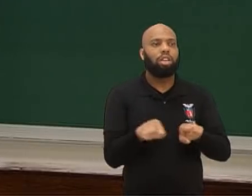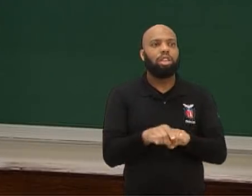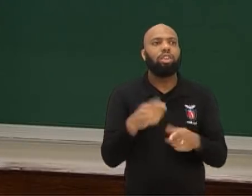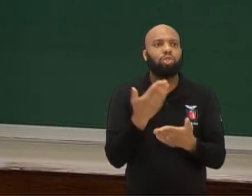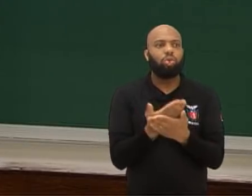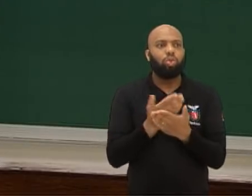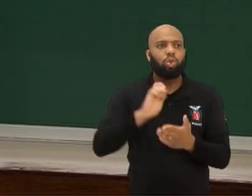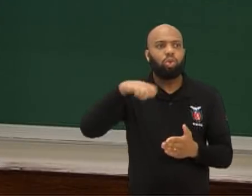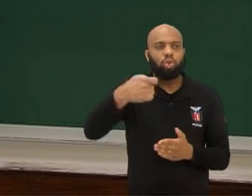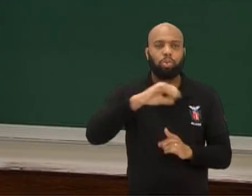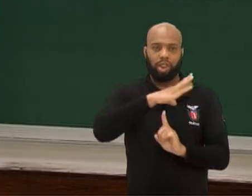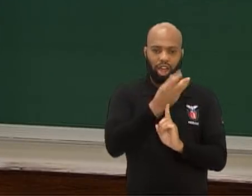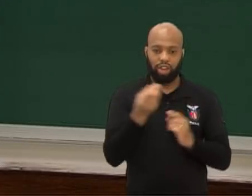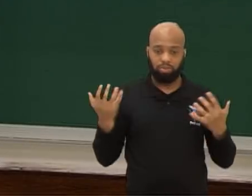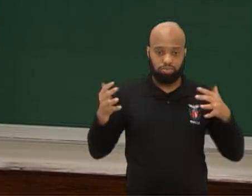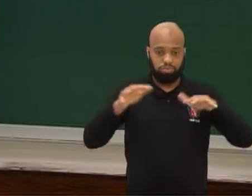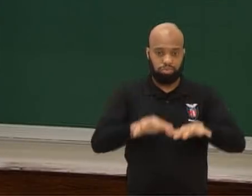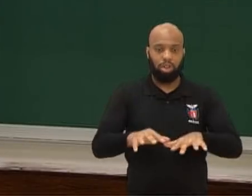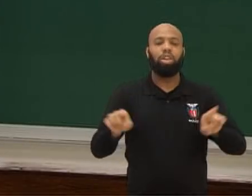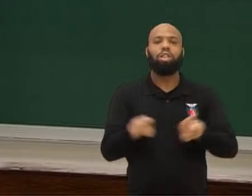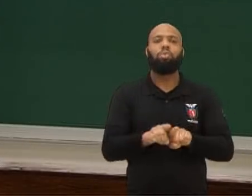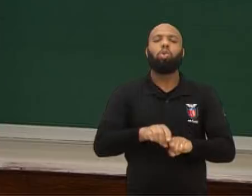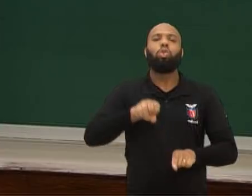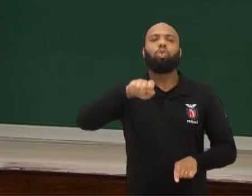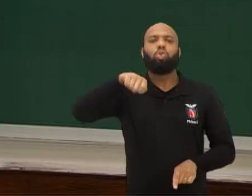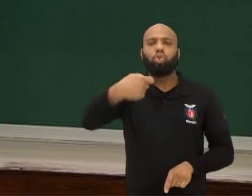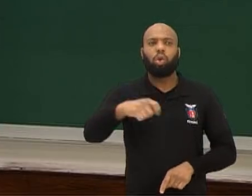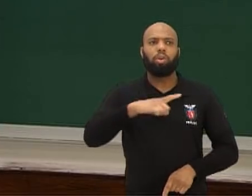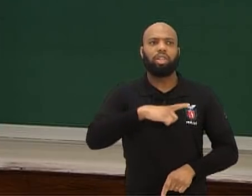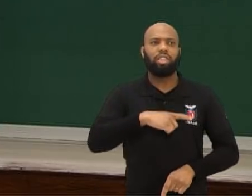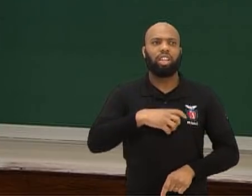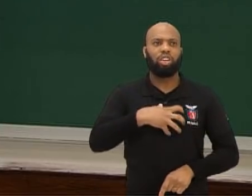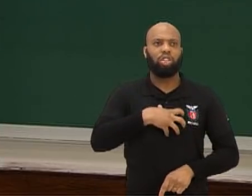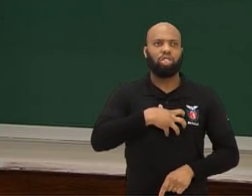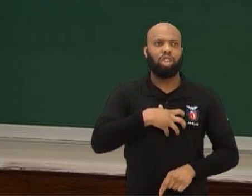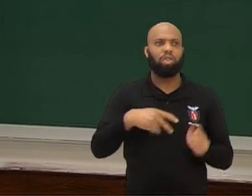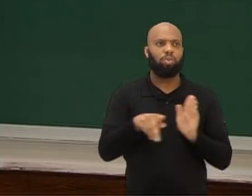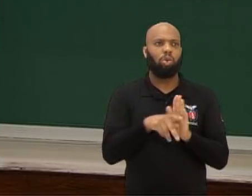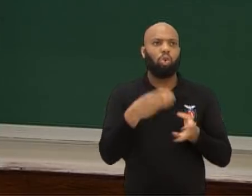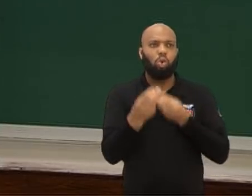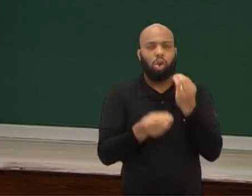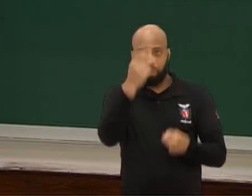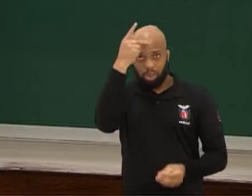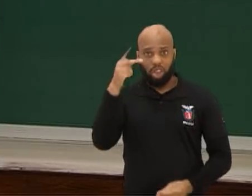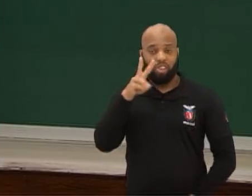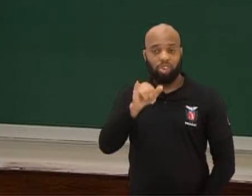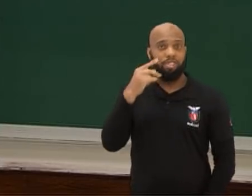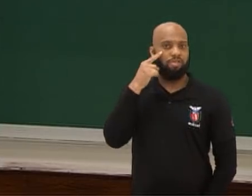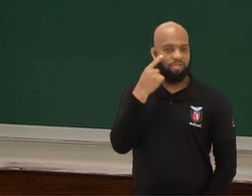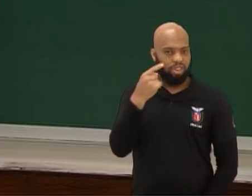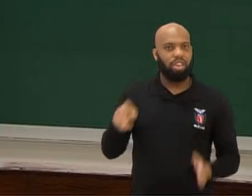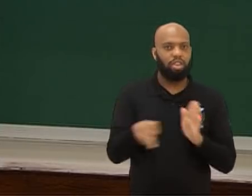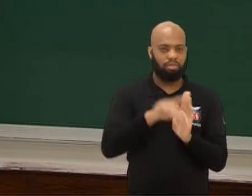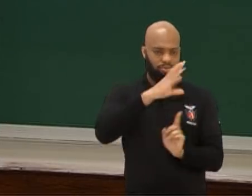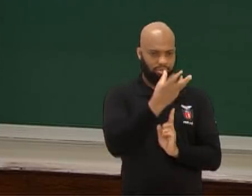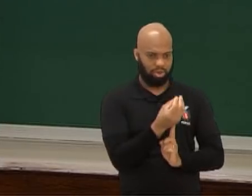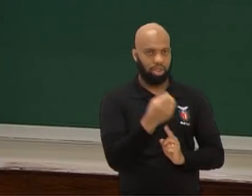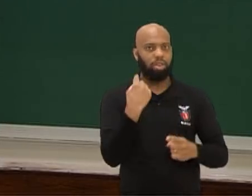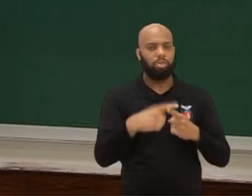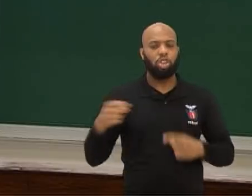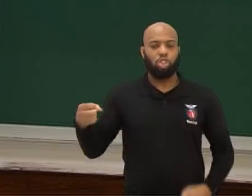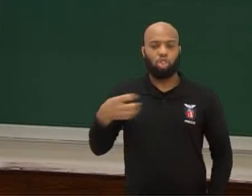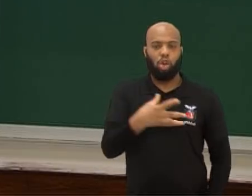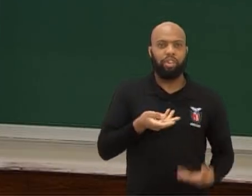estudamos também sobre arte inclusiva e a ampliação dos modos de recepção da arte. Nós percebemos o quanto as